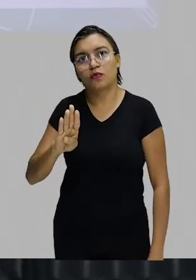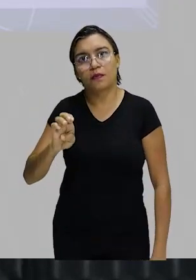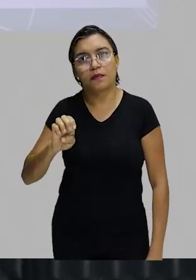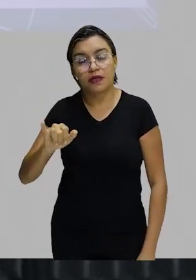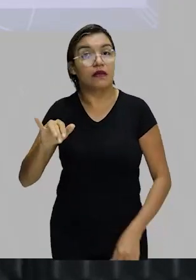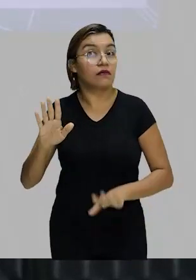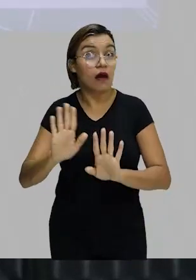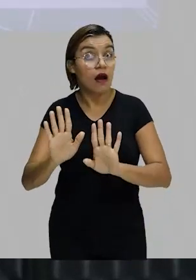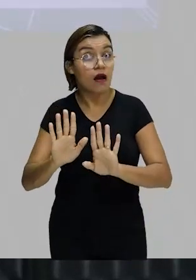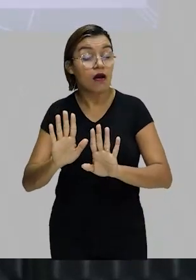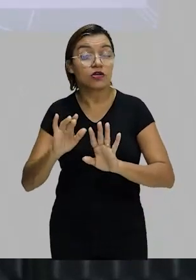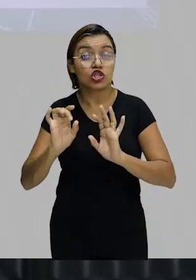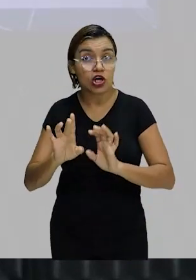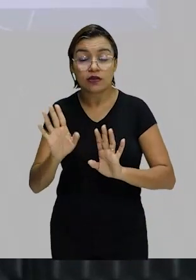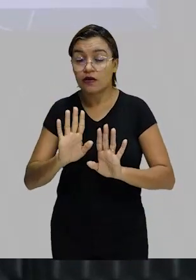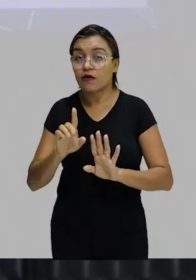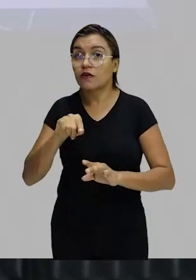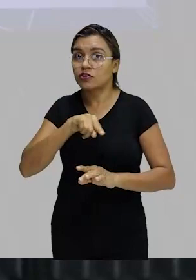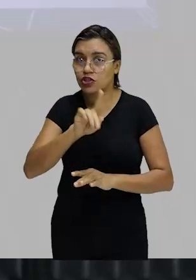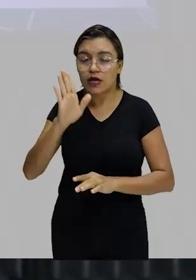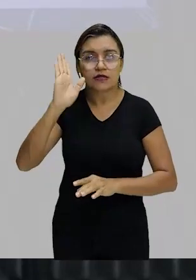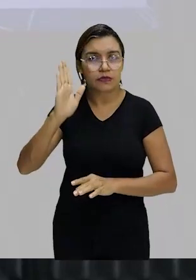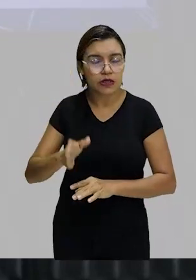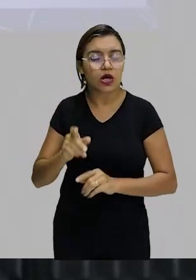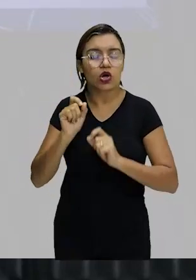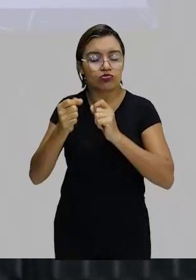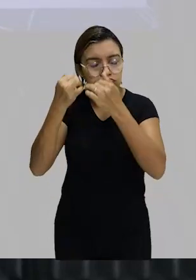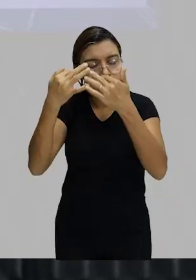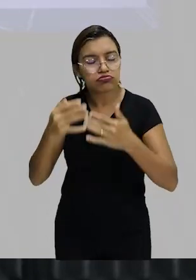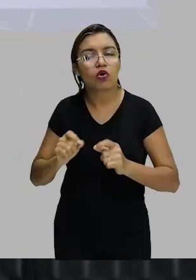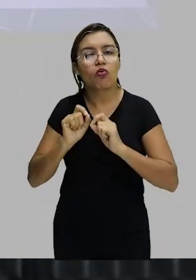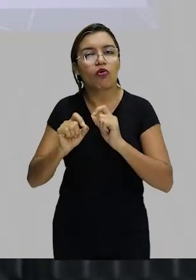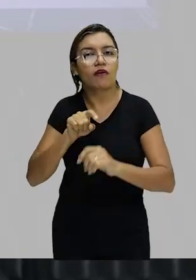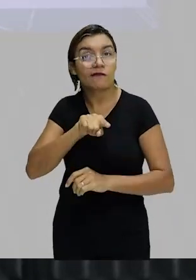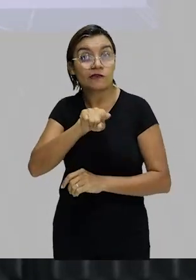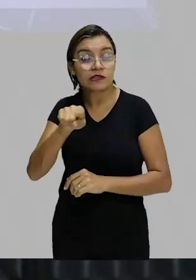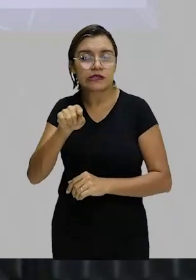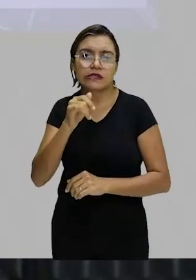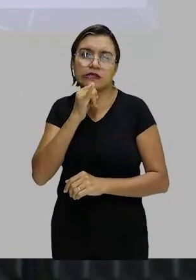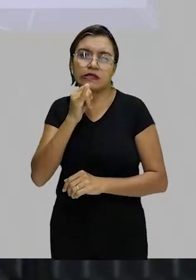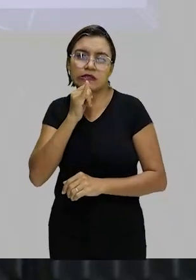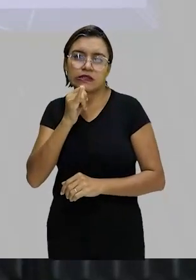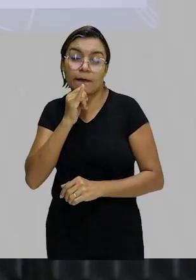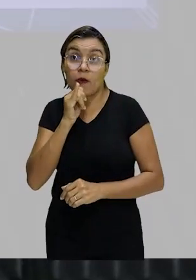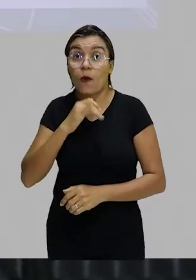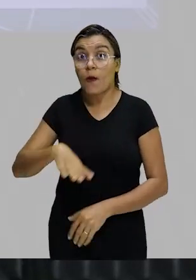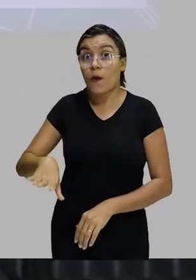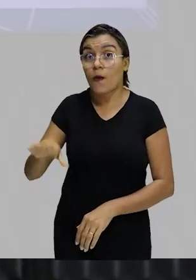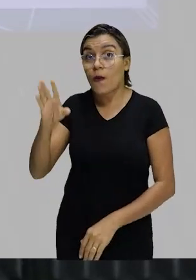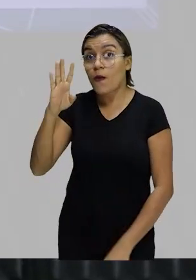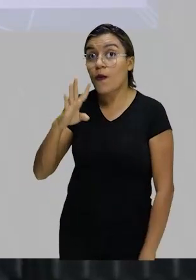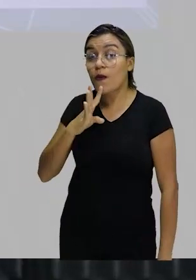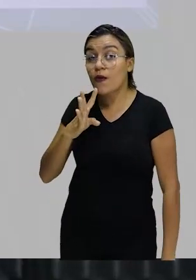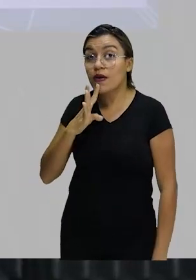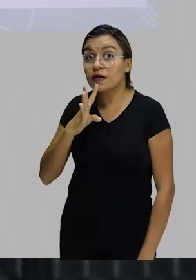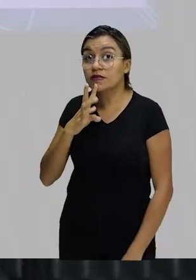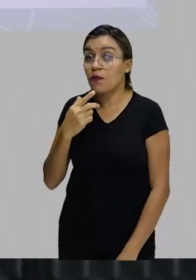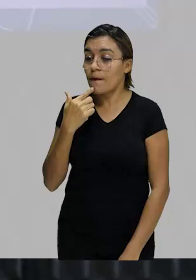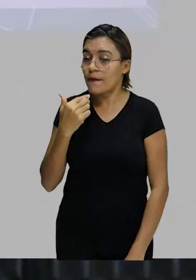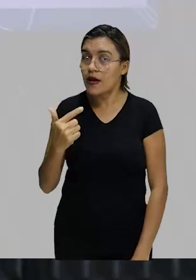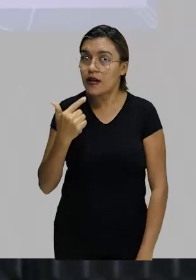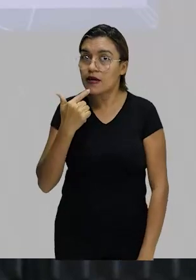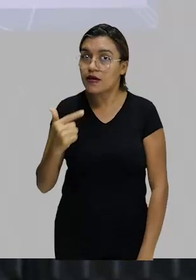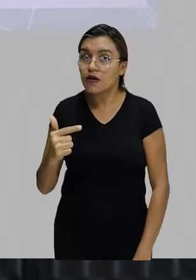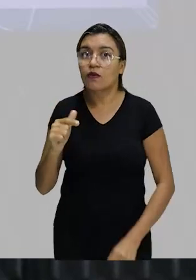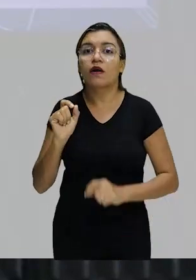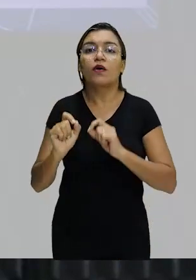falei isso várias vezes e tenho certeza que os colegas professores mencionam isso constantemente para vocês. Conhecer um idioma, estudar um idioma ou